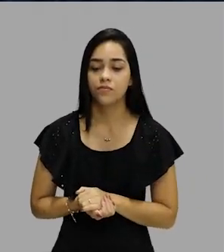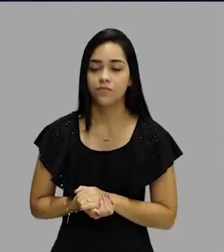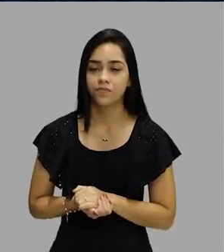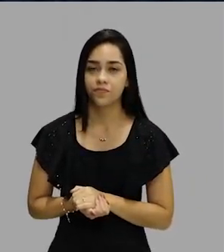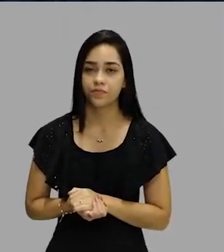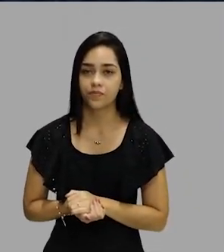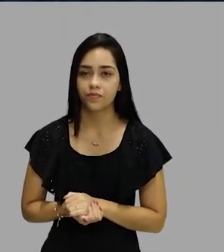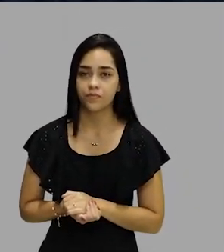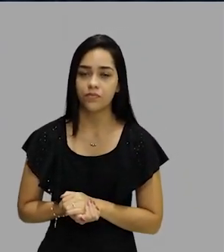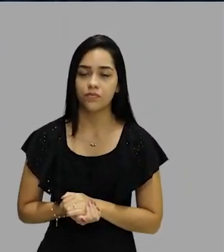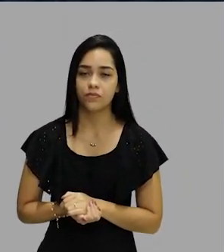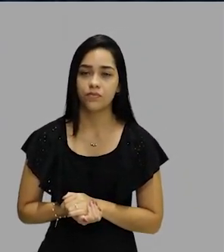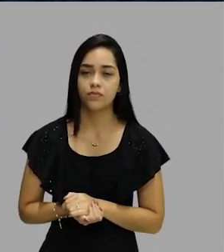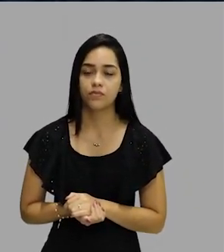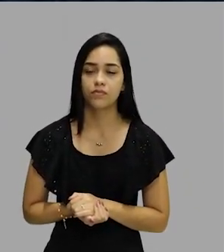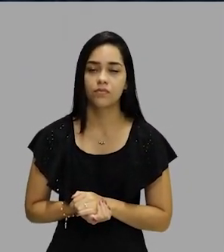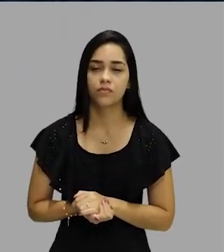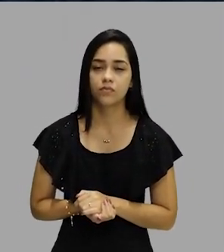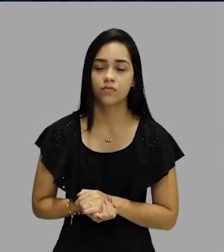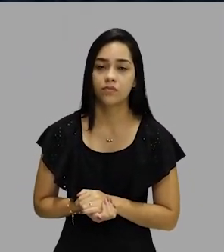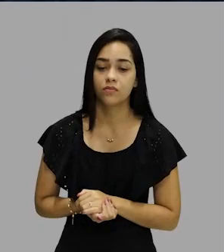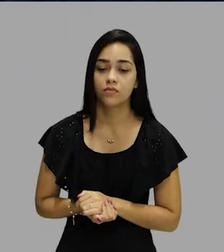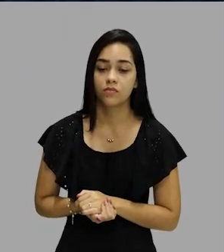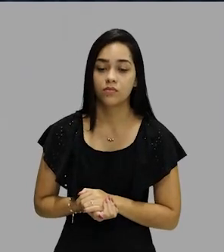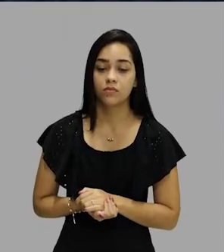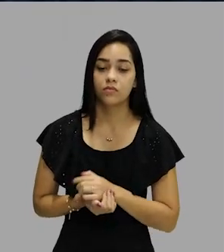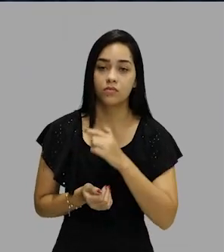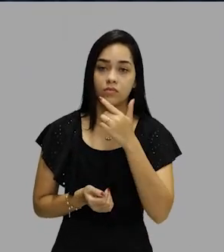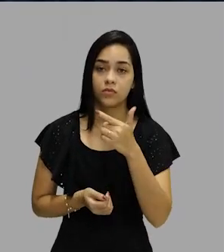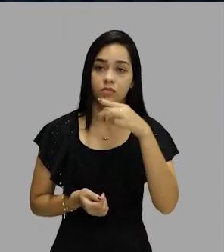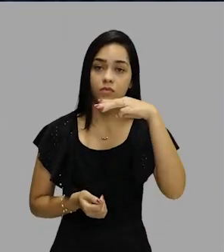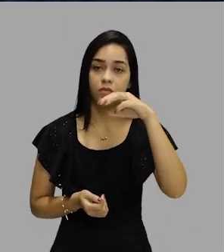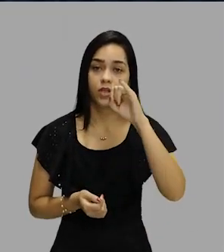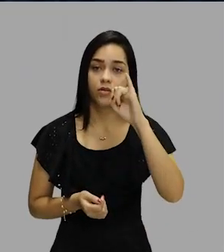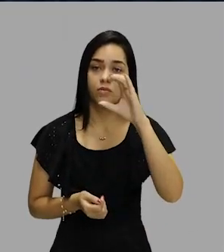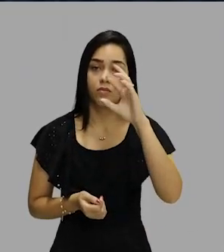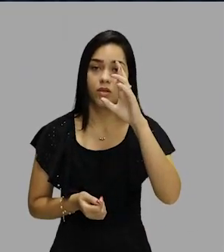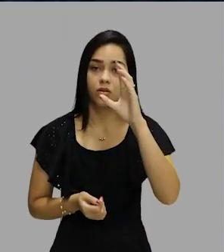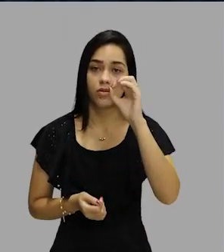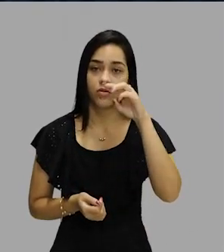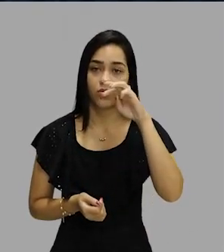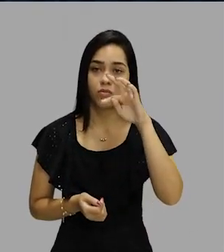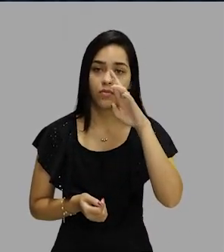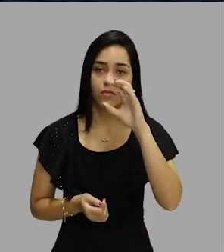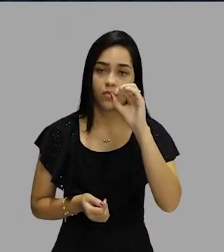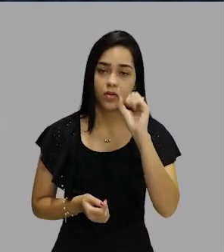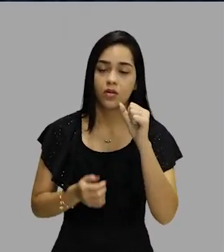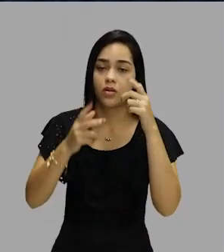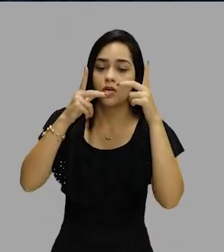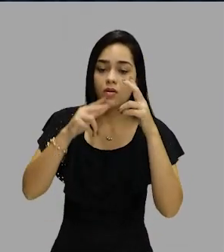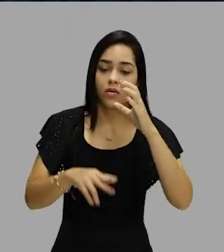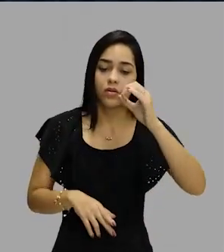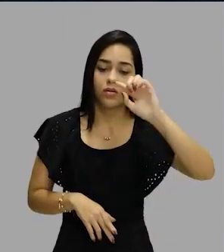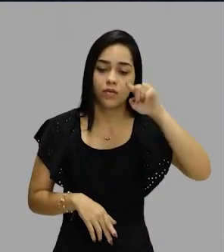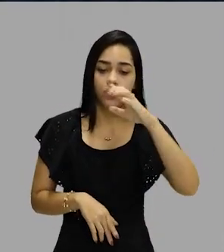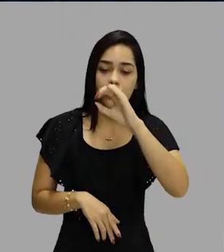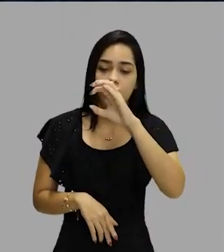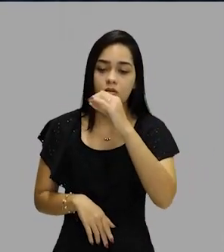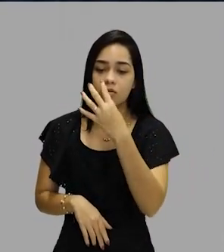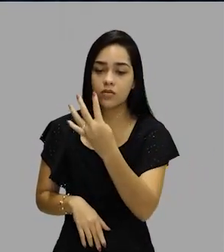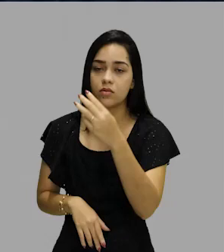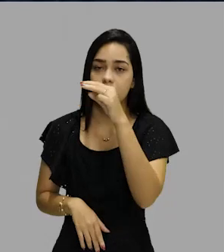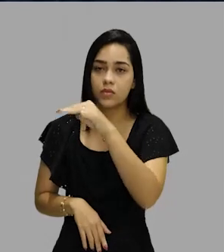0,004 milímetros, né? 2 micrômetros é a mesma coisa que